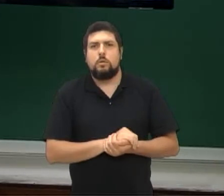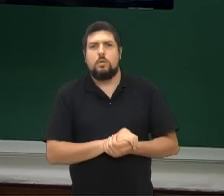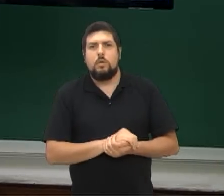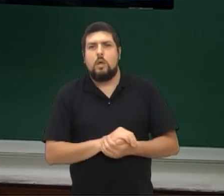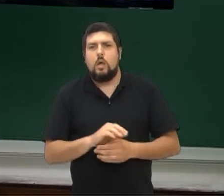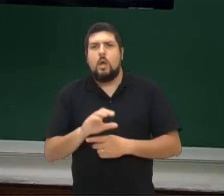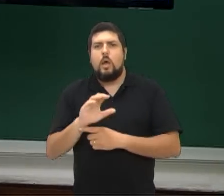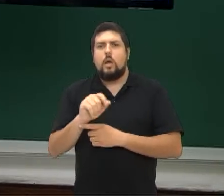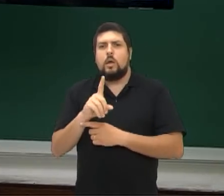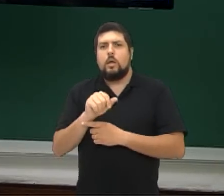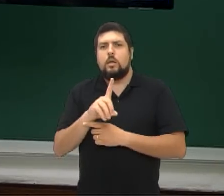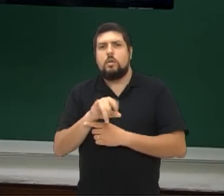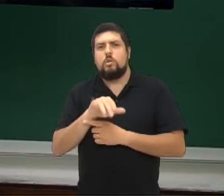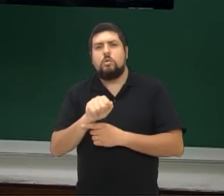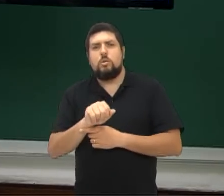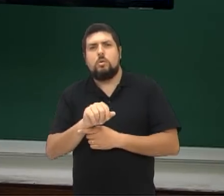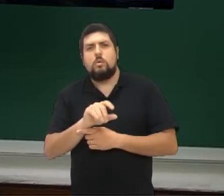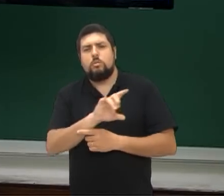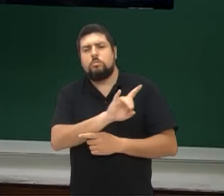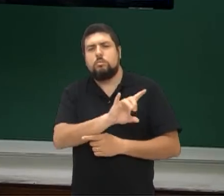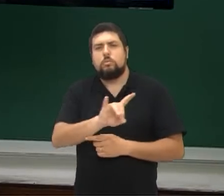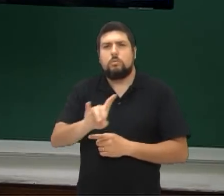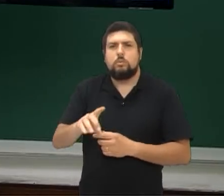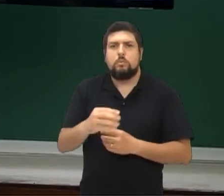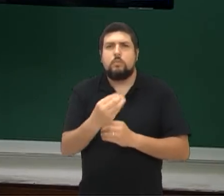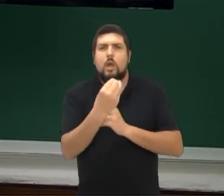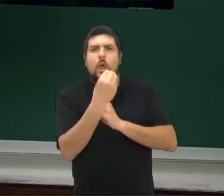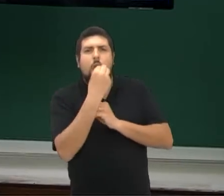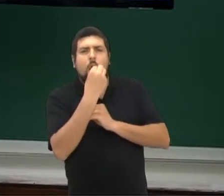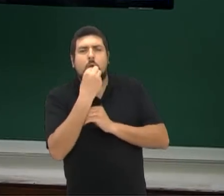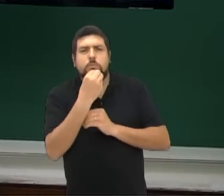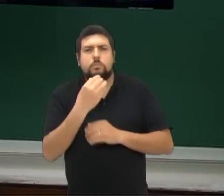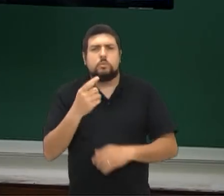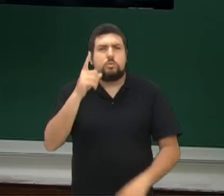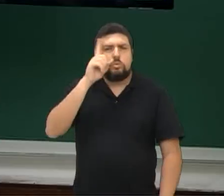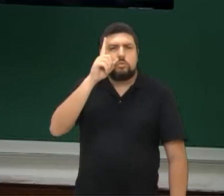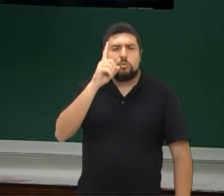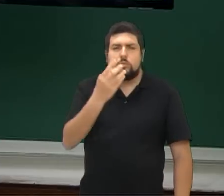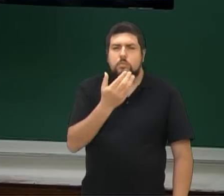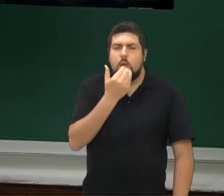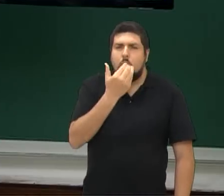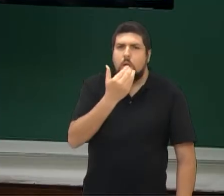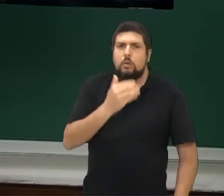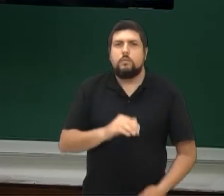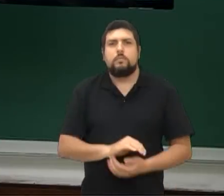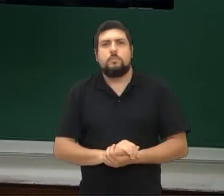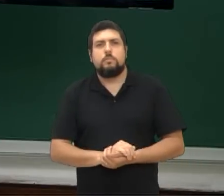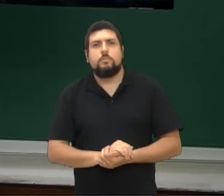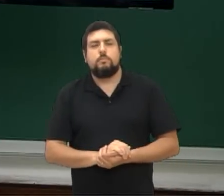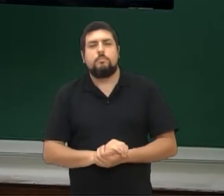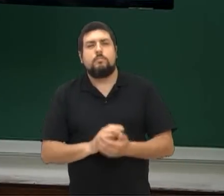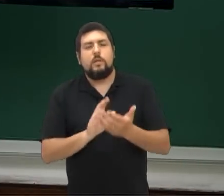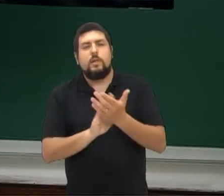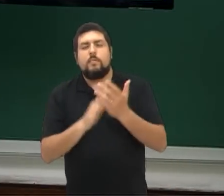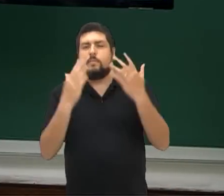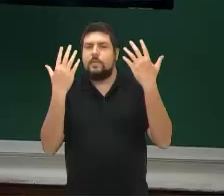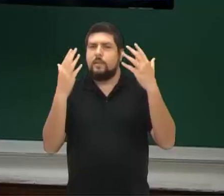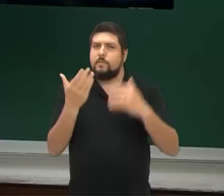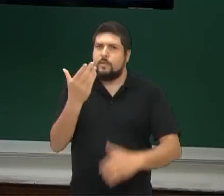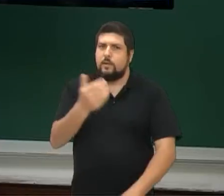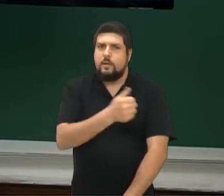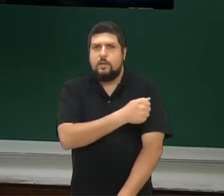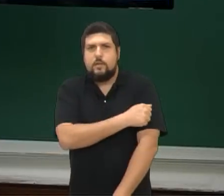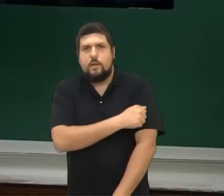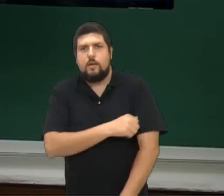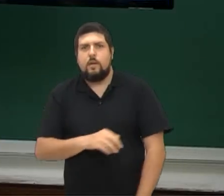representa o quê? O alimento, tá? Pode estar envenenado. Quero dar os parabéns não só para a aluna Fernanda, que talvez